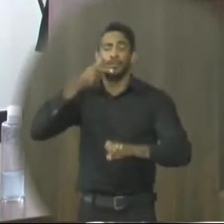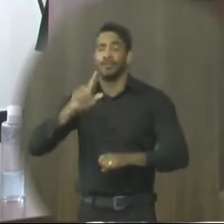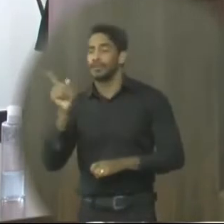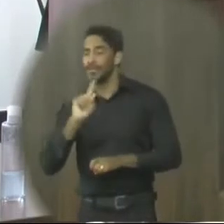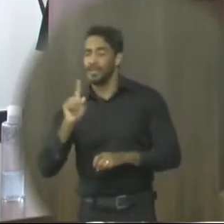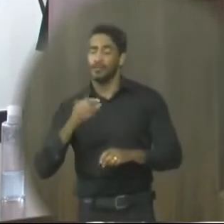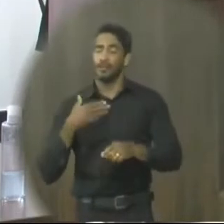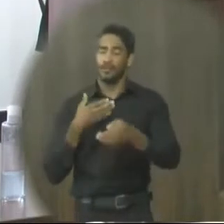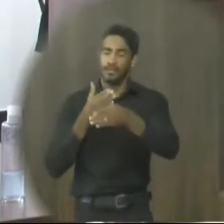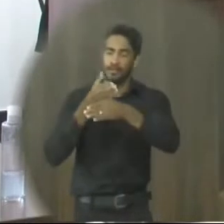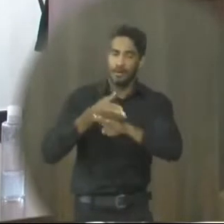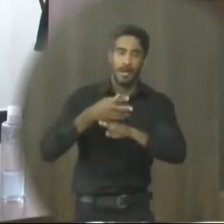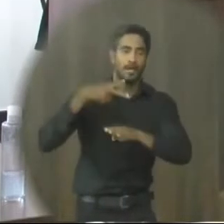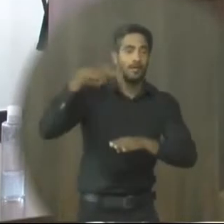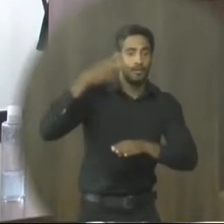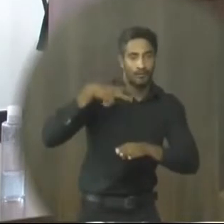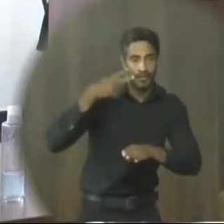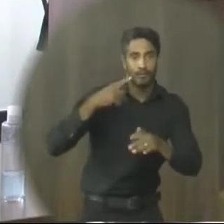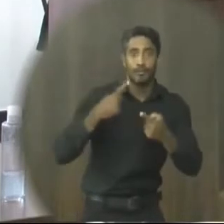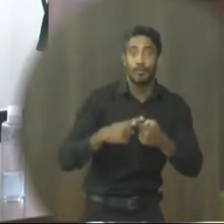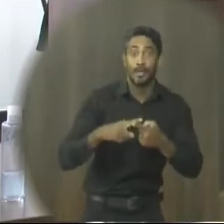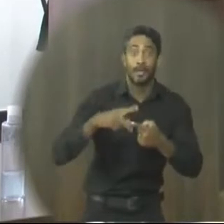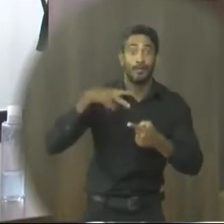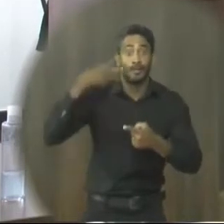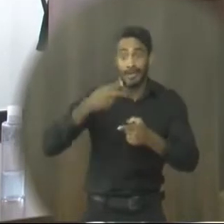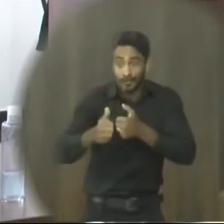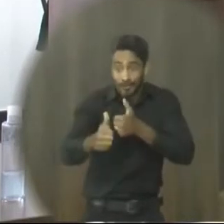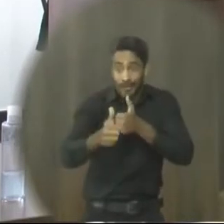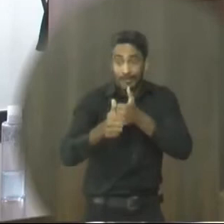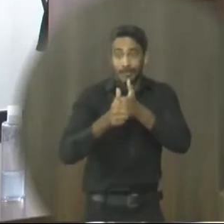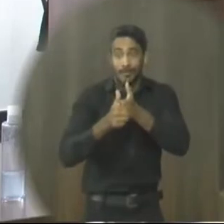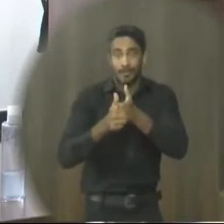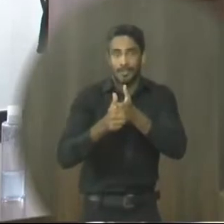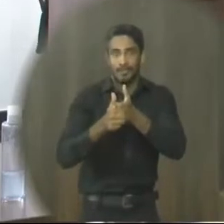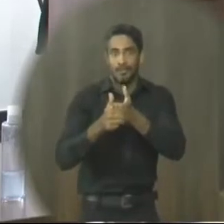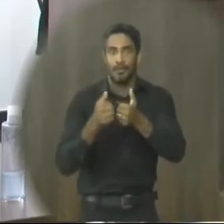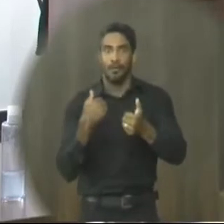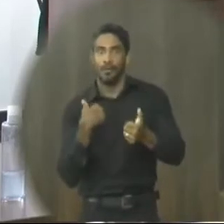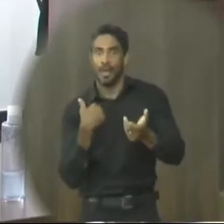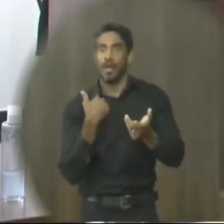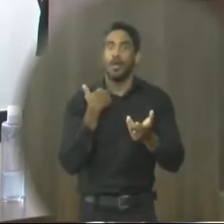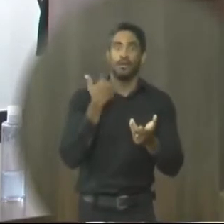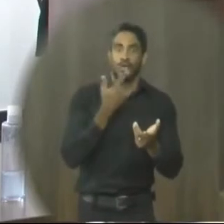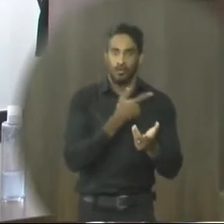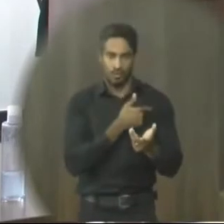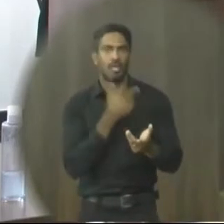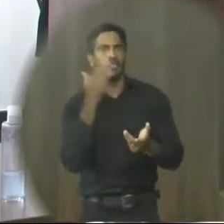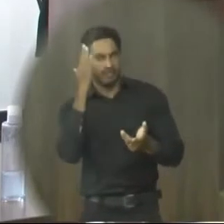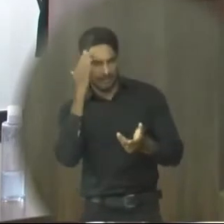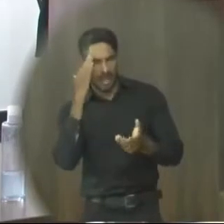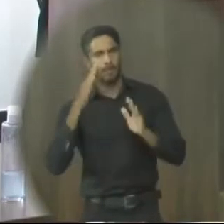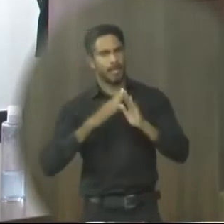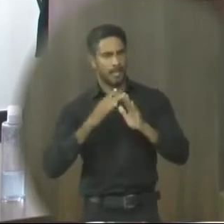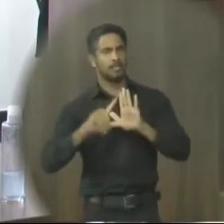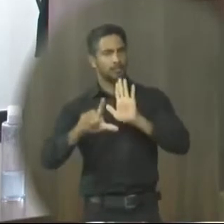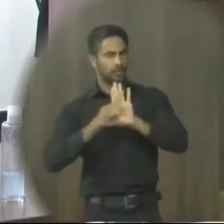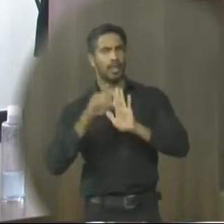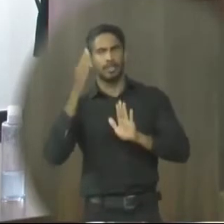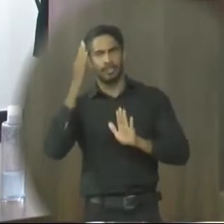eles procuram o vereador, é porque o vereador está mais próximo. Não é que a gente sabe que é casa de leis. A gente não está aqui